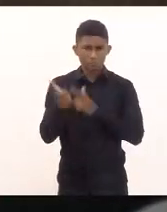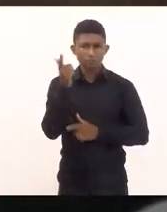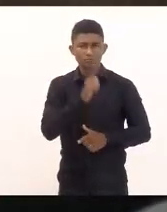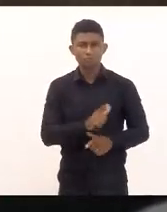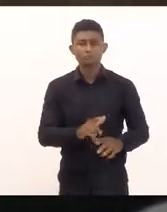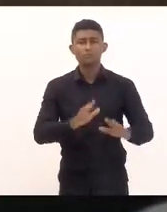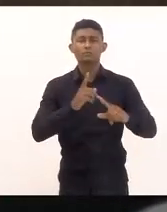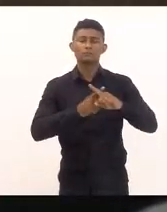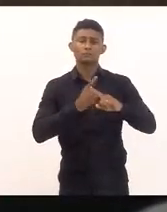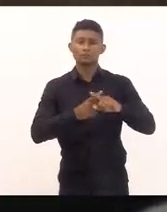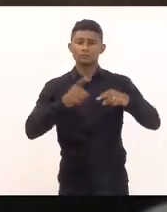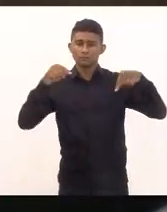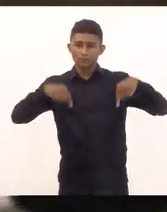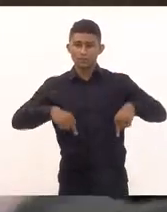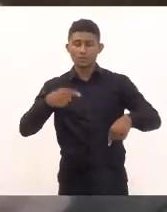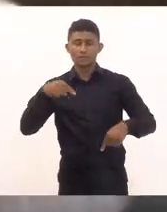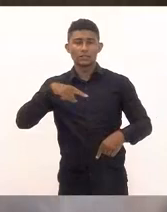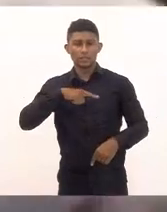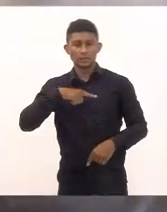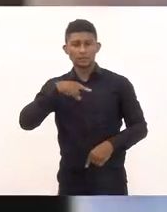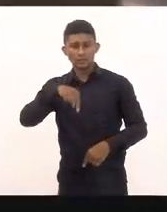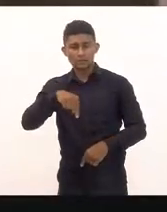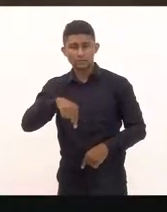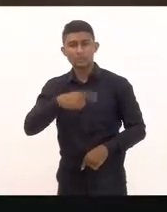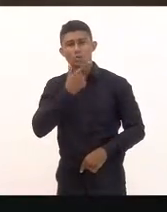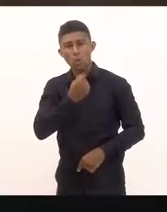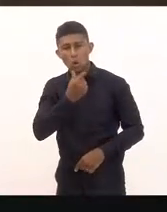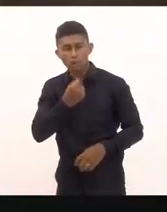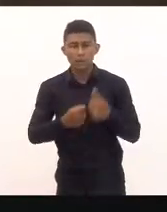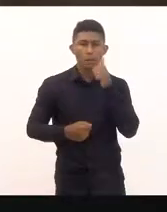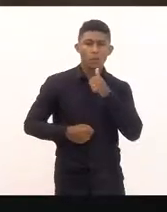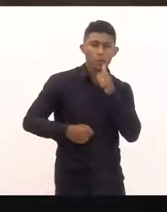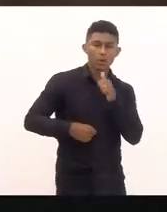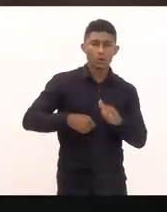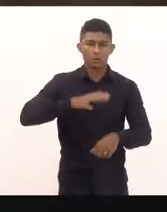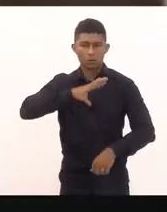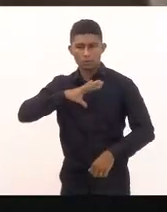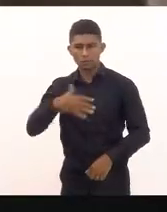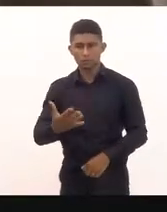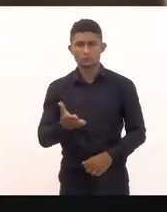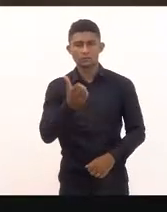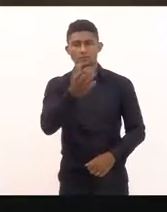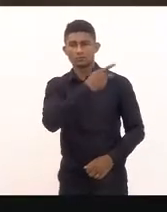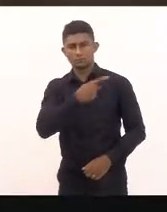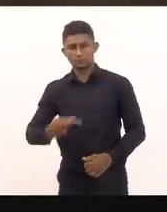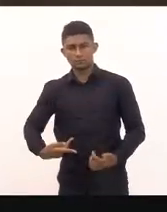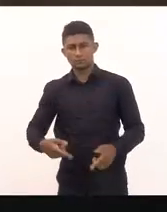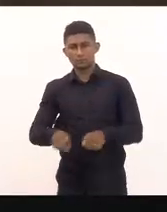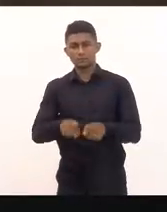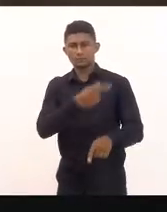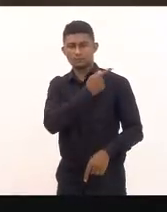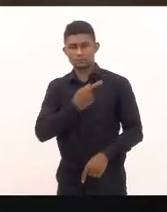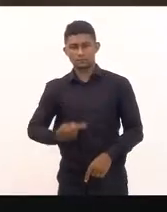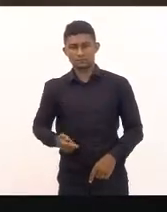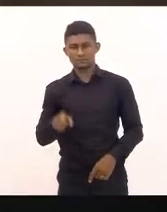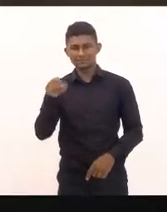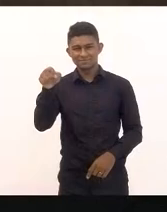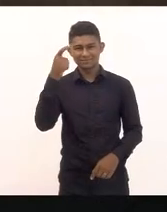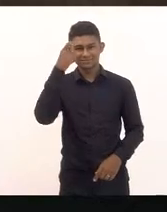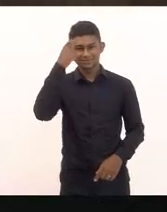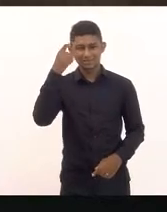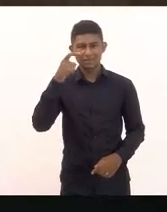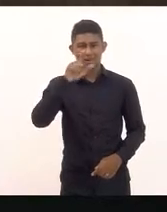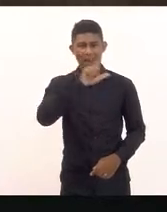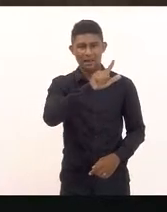porque aqui tivemos homens e mulheres com coragem, o presidente e até o próprio governador, quando não perdemos aqui a